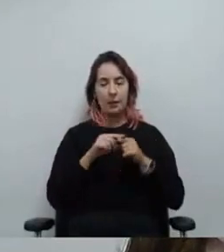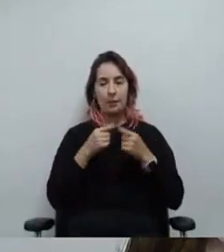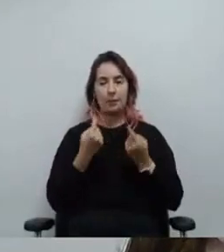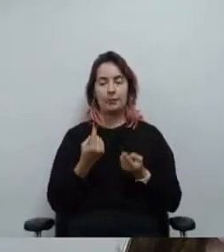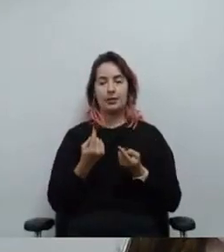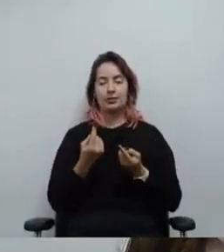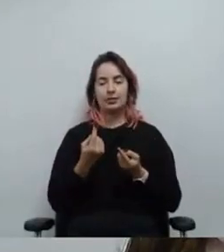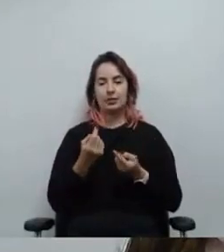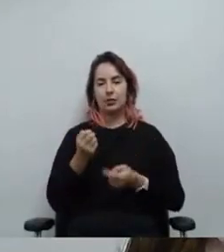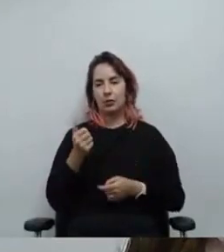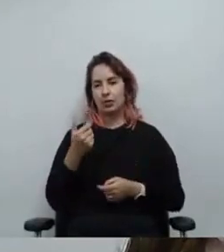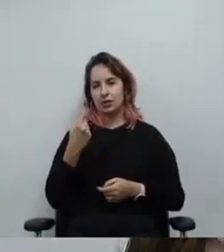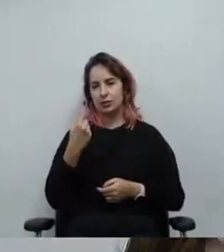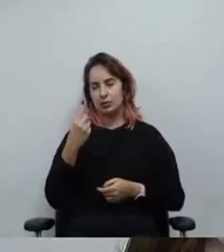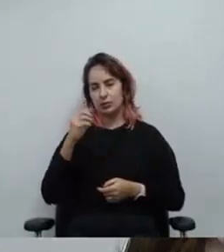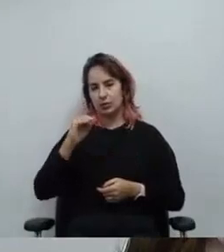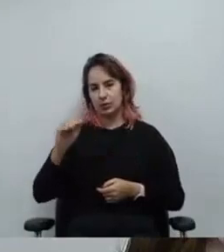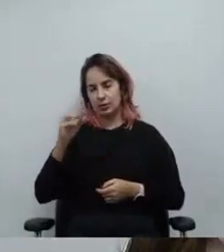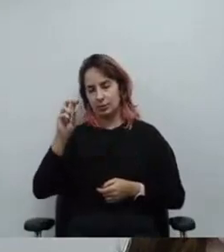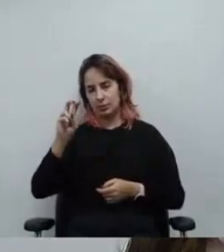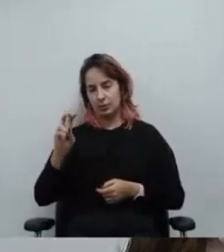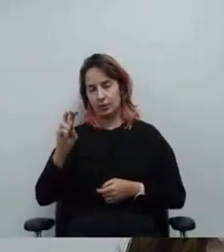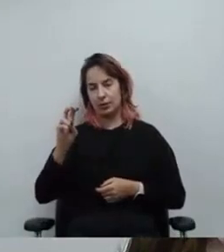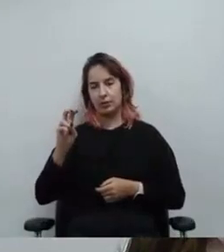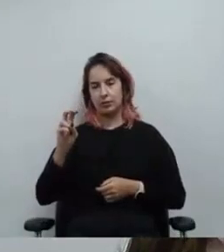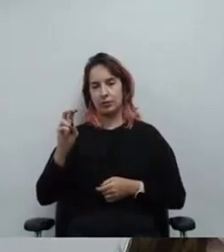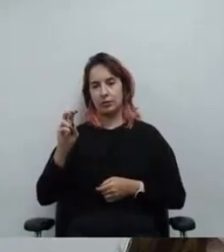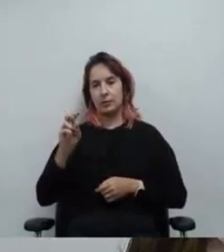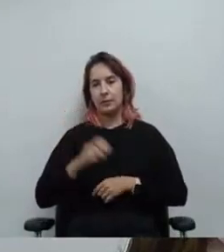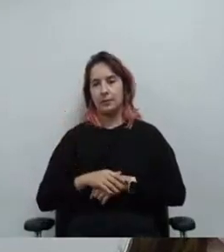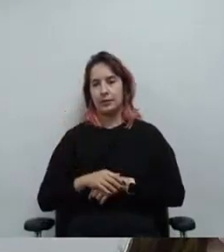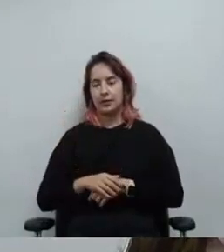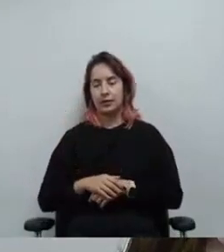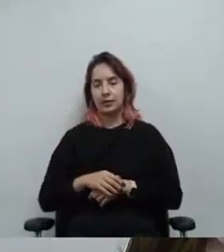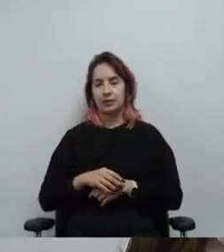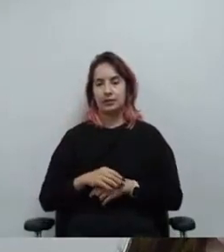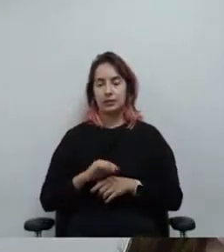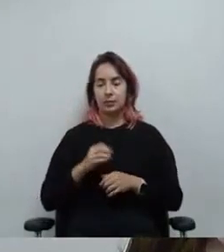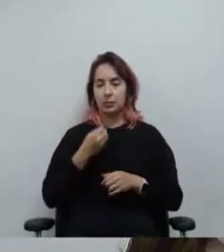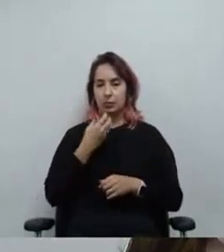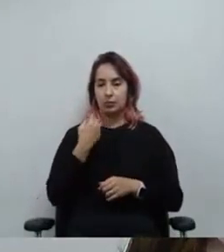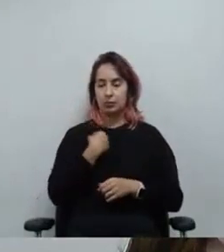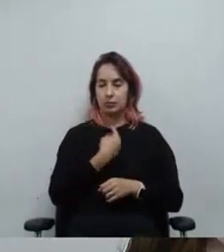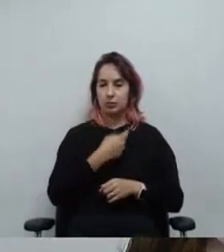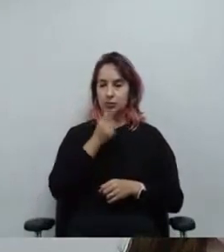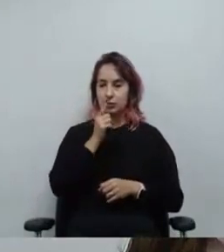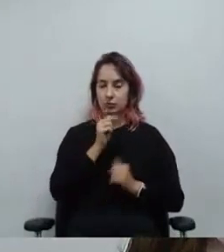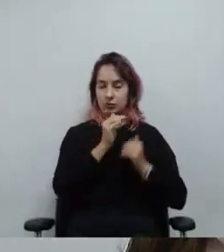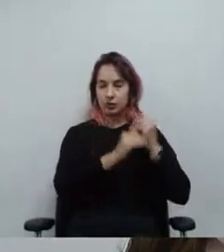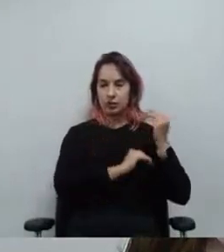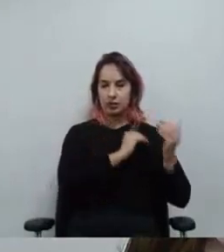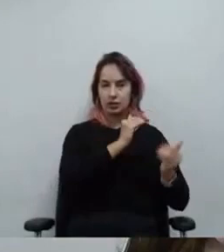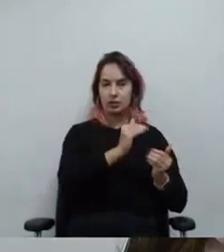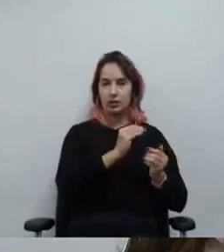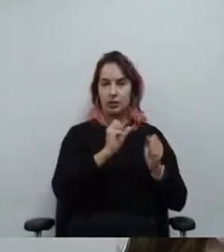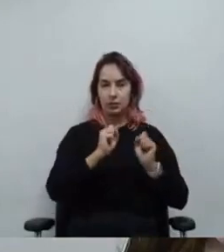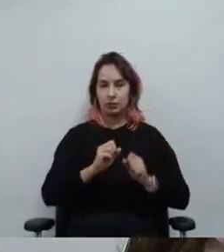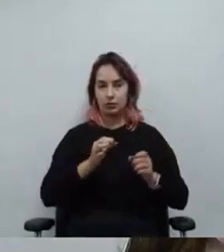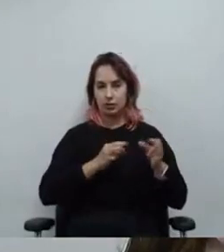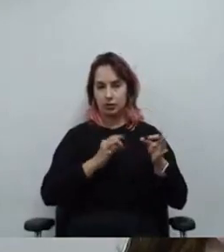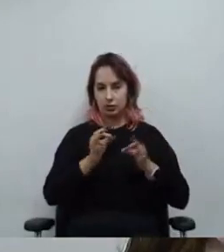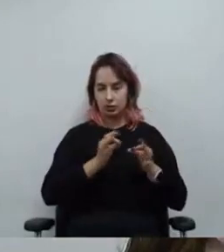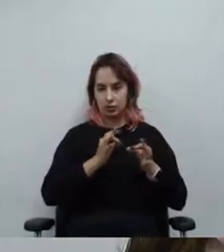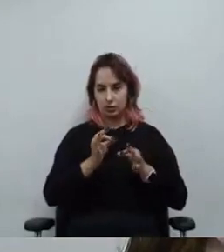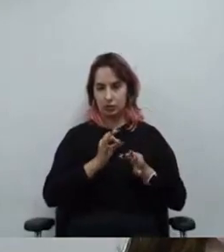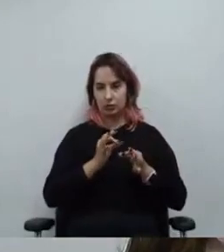isso já faz quase 1 ano e meio, e seria muito bom, presidente, se ainda no teu mandato a gente conseguisse avançar para reajustar a